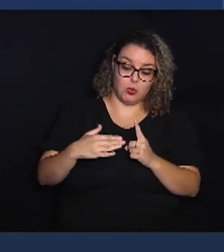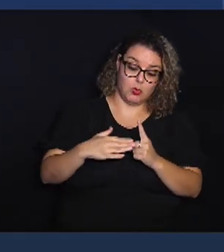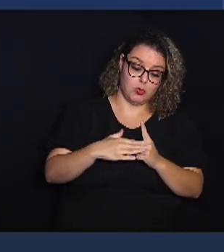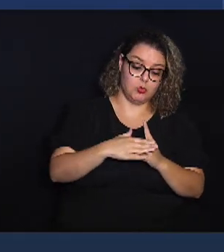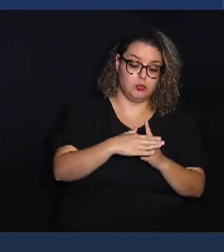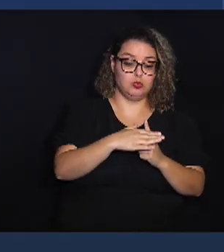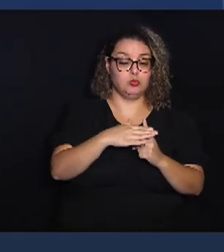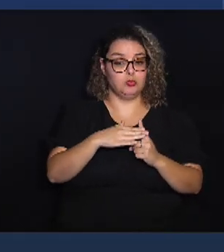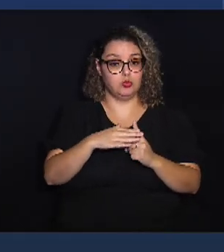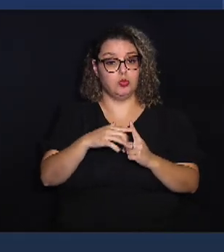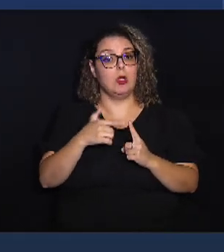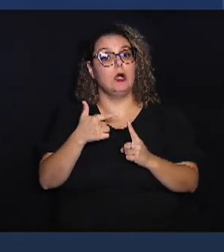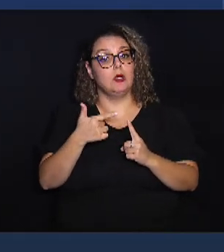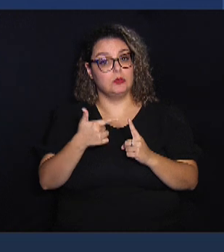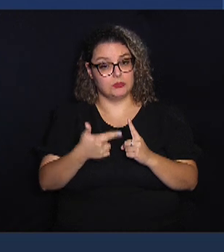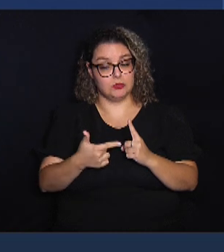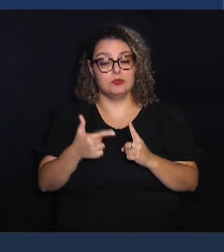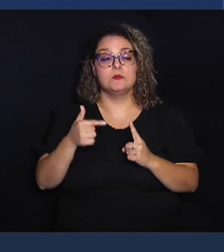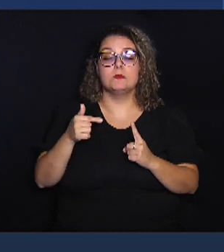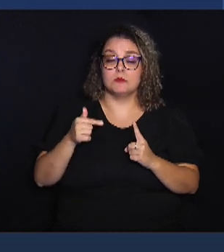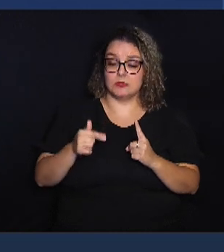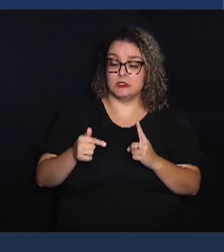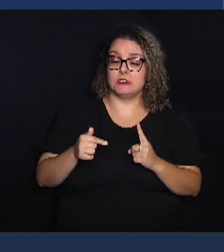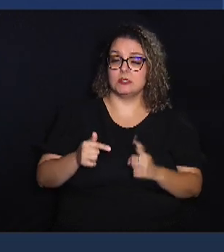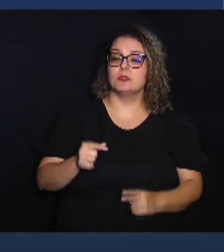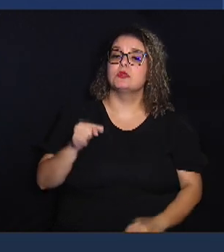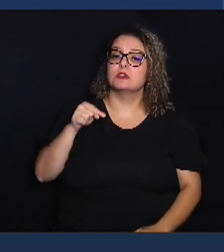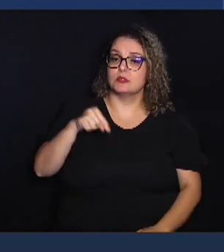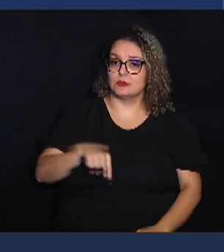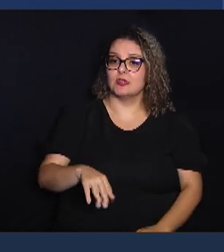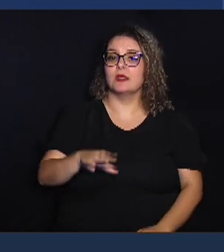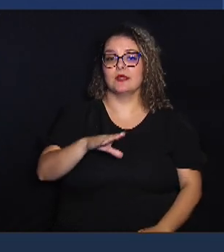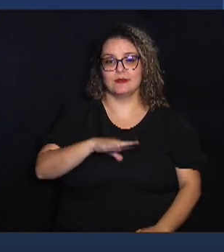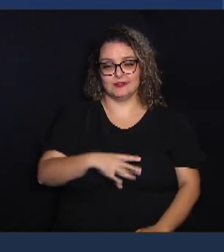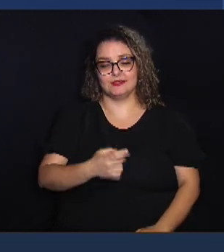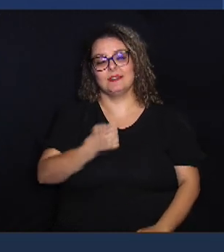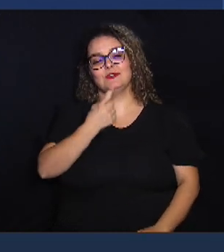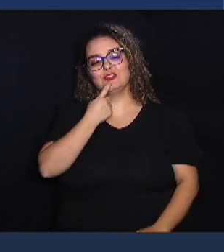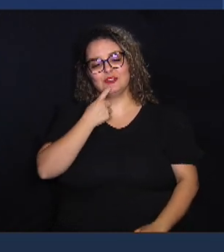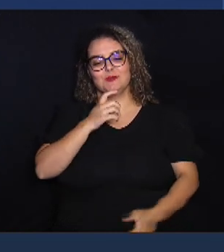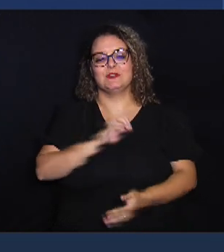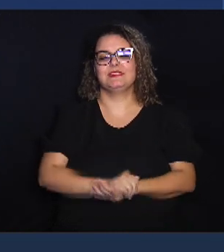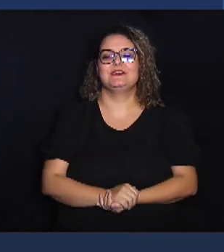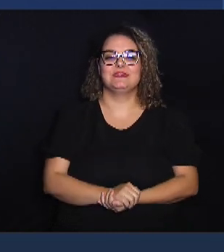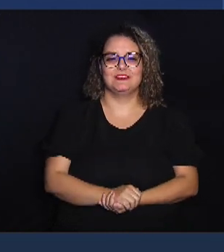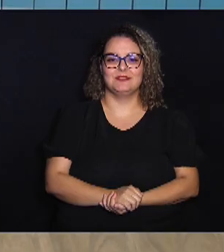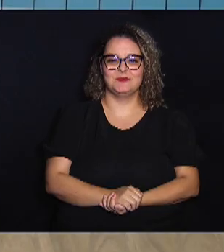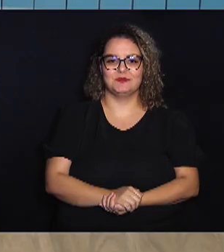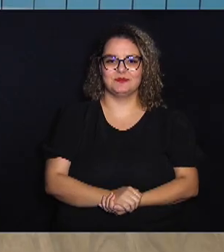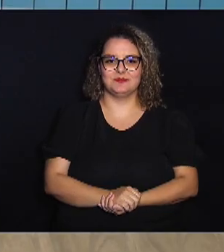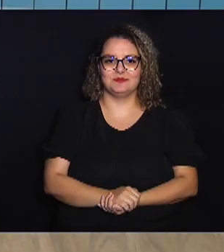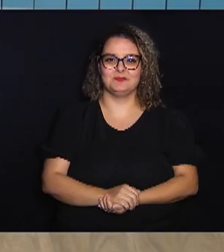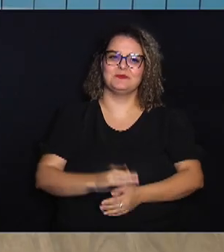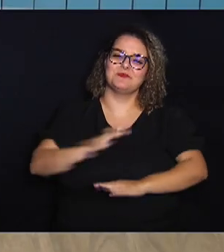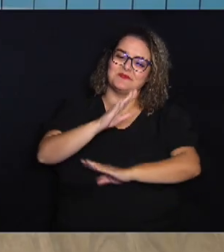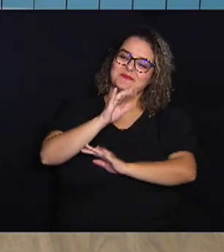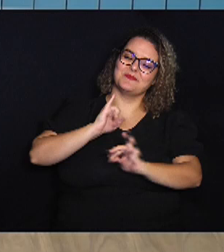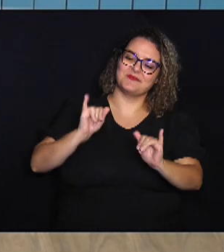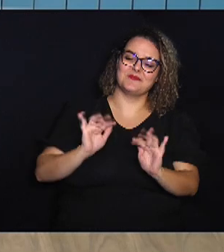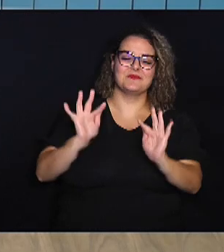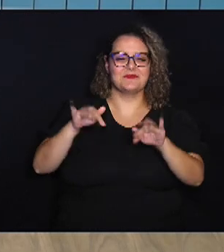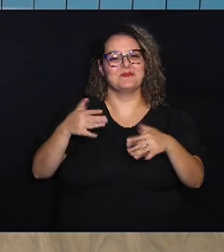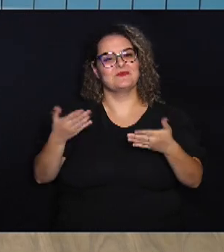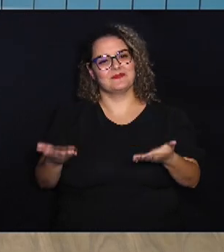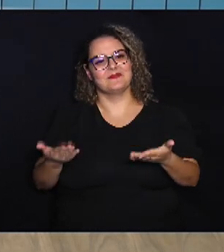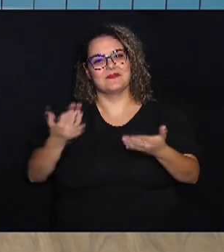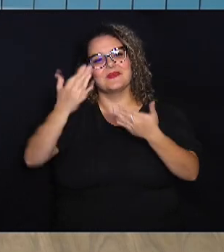dia a temperatura sobe, podendo chegar aos 27 graus aqui na cidade de Campinas. O Jornal Câmara Notícia fica